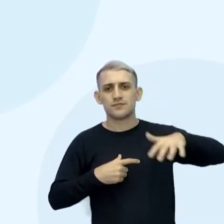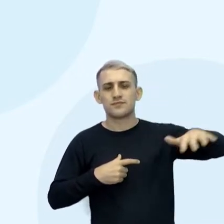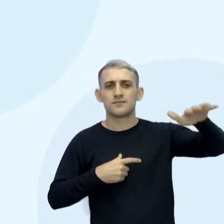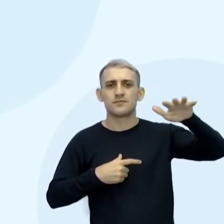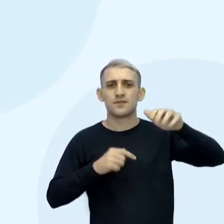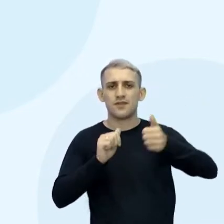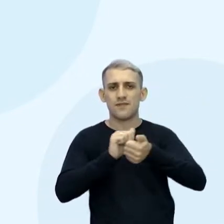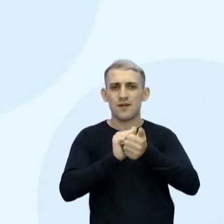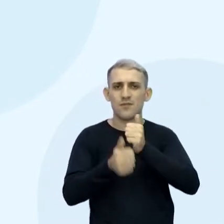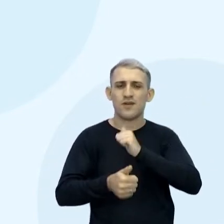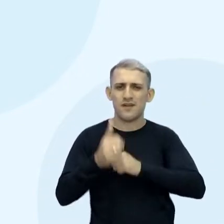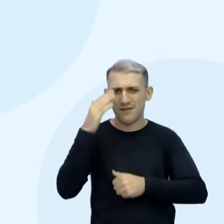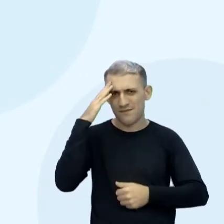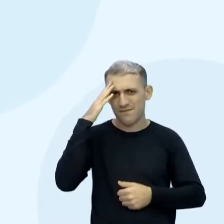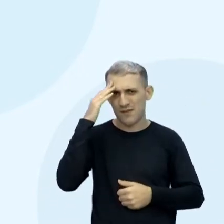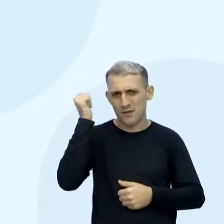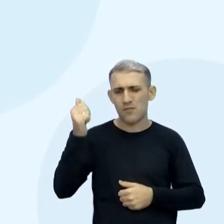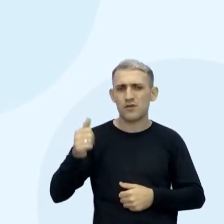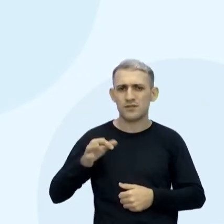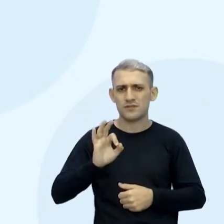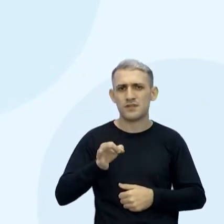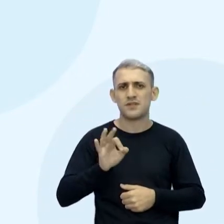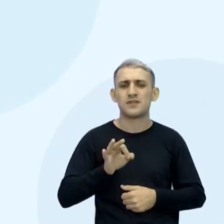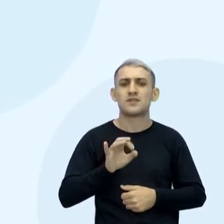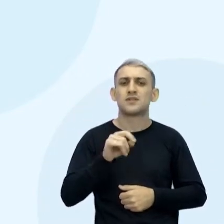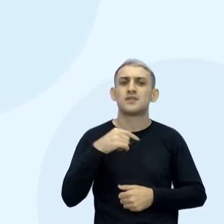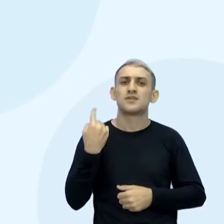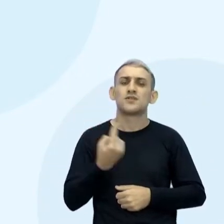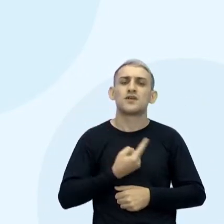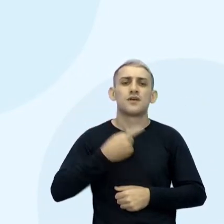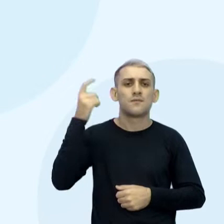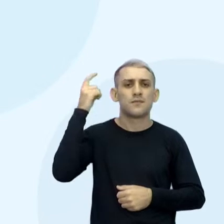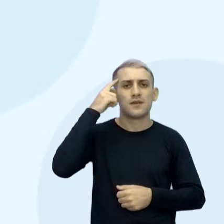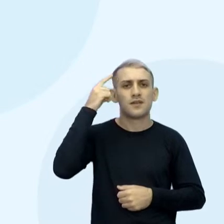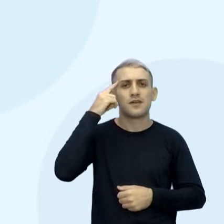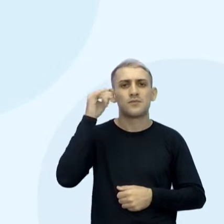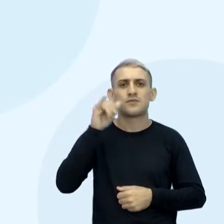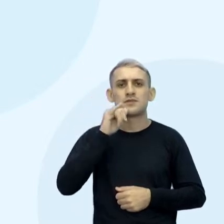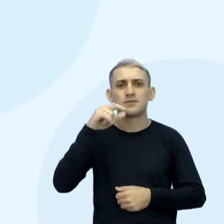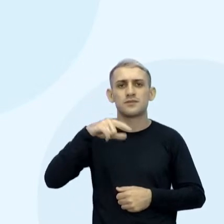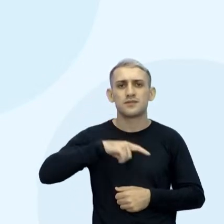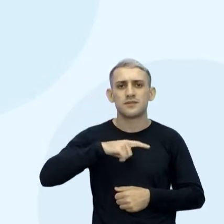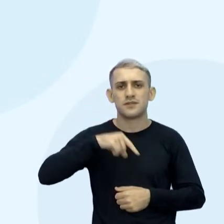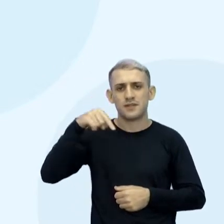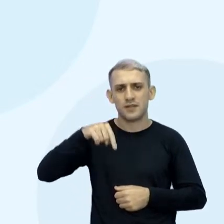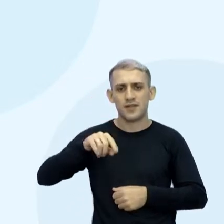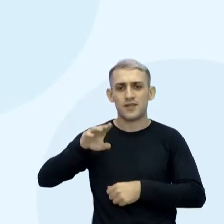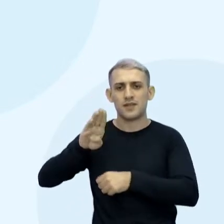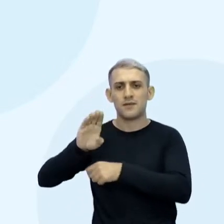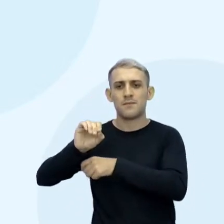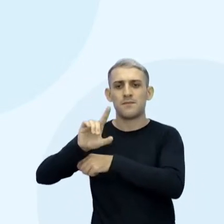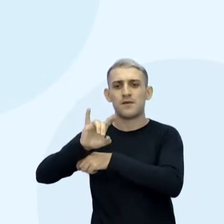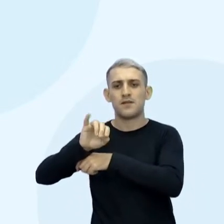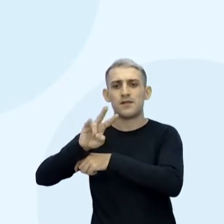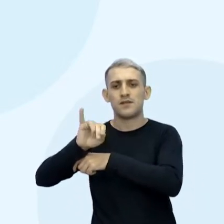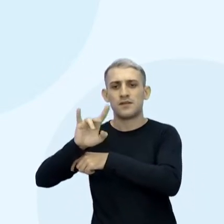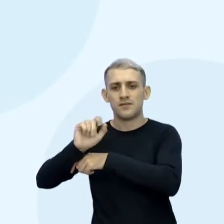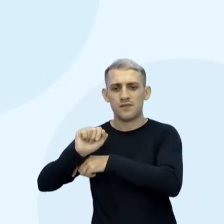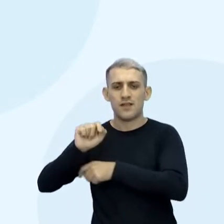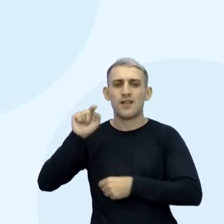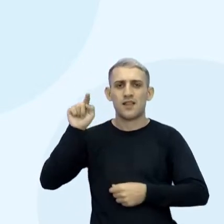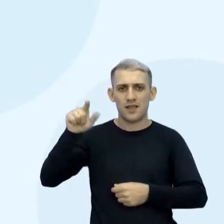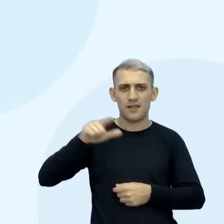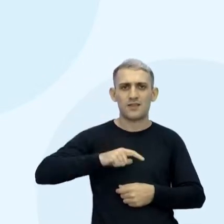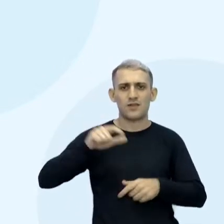ela é famosa, como eu disse para vocês. Então, se a gente for pensar, aqui a gente tem a Bolívia, né, a capital dela, La Paz, onde foi